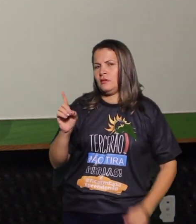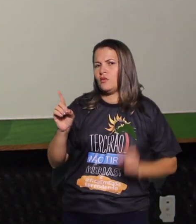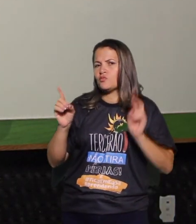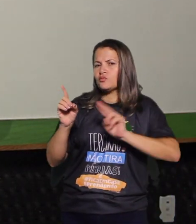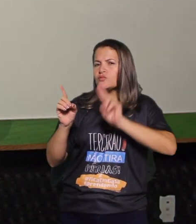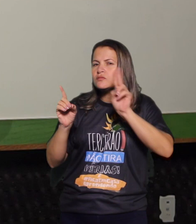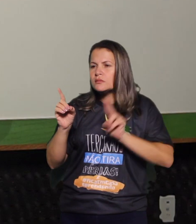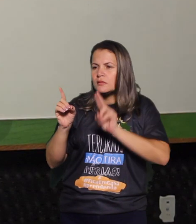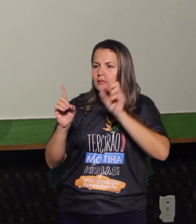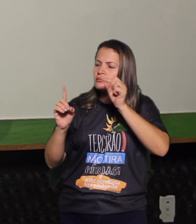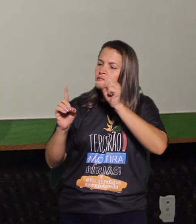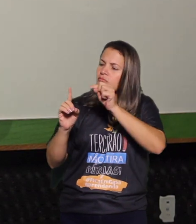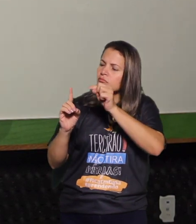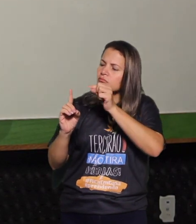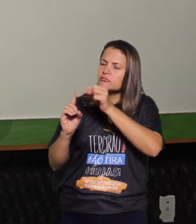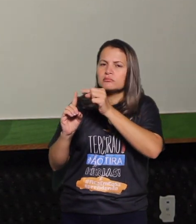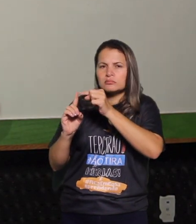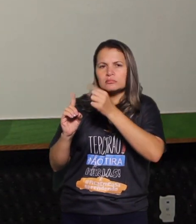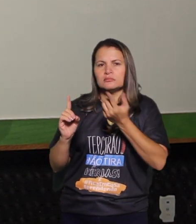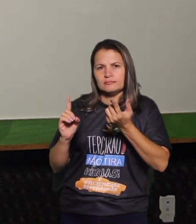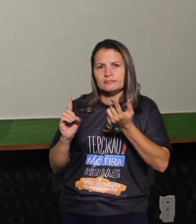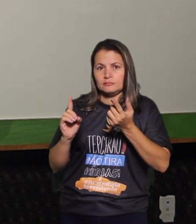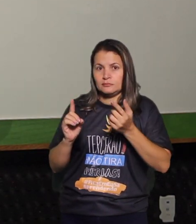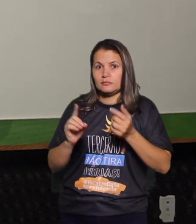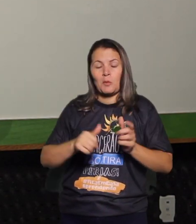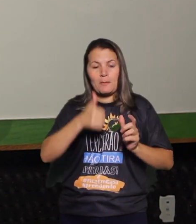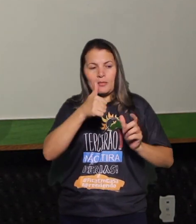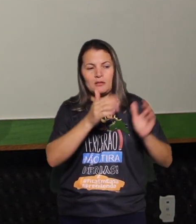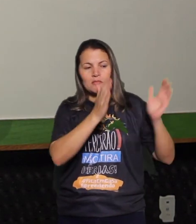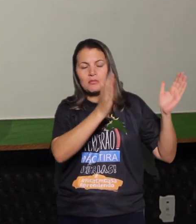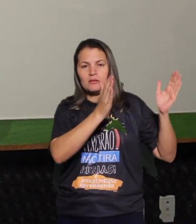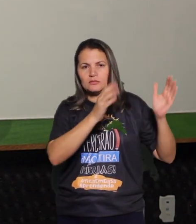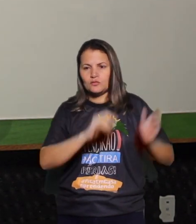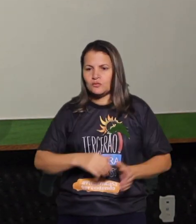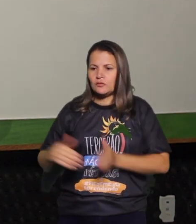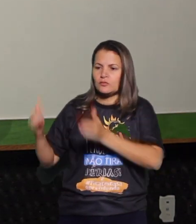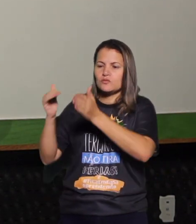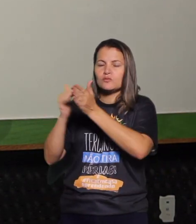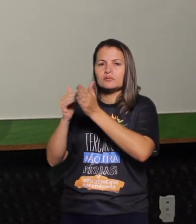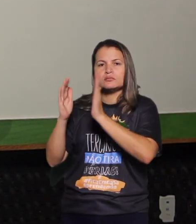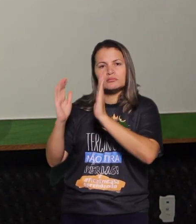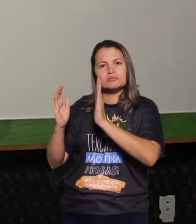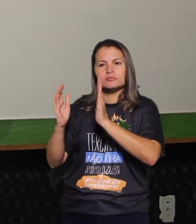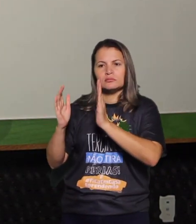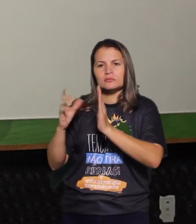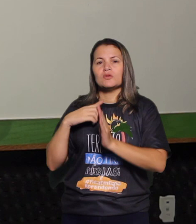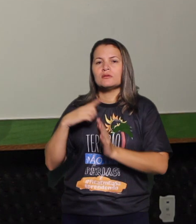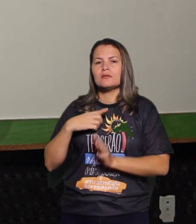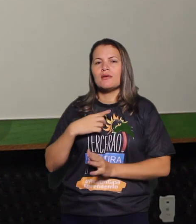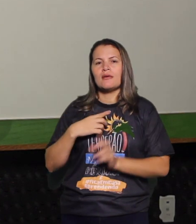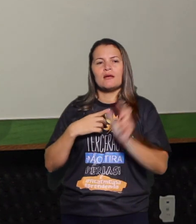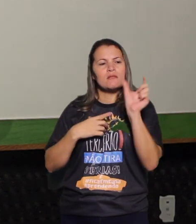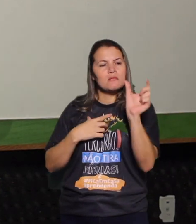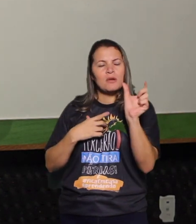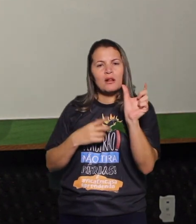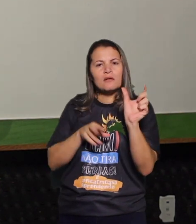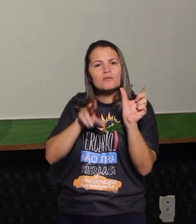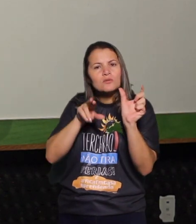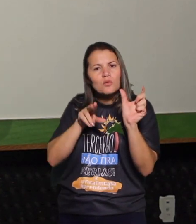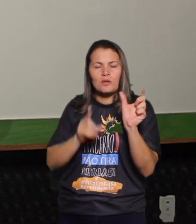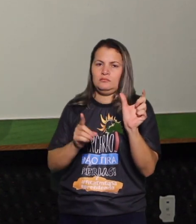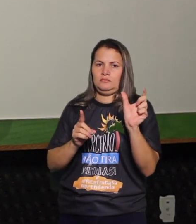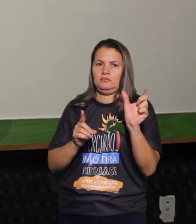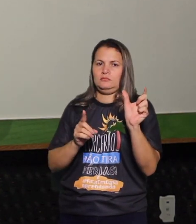dedo indicador. Então, no primeiro quadrinho e no último, nós temos a mesma palavra, indicador,